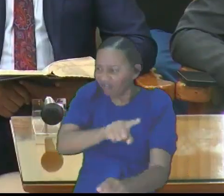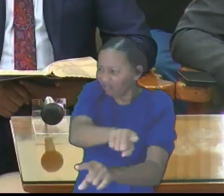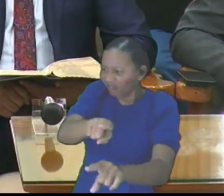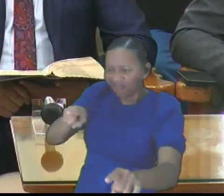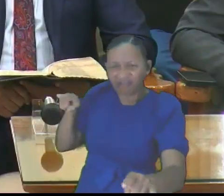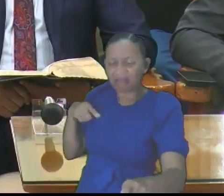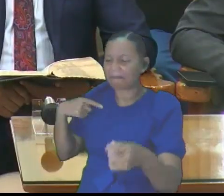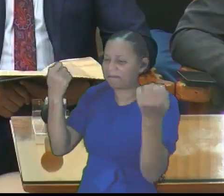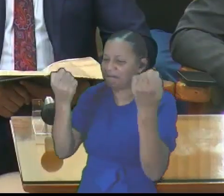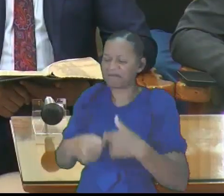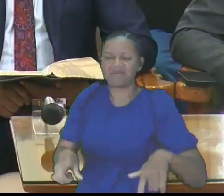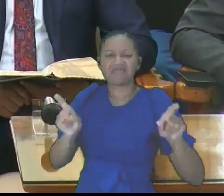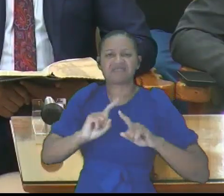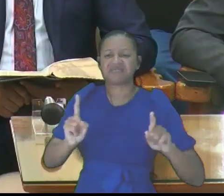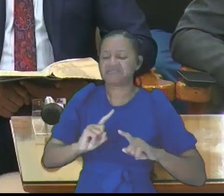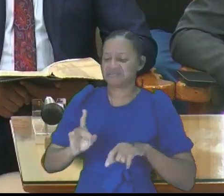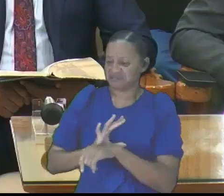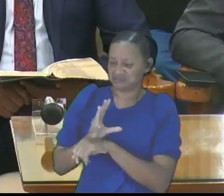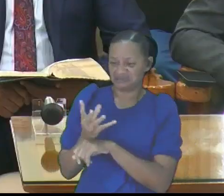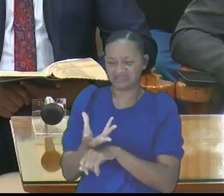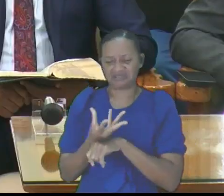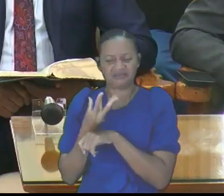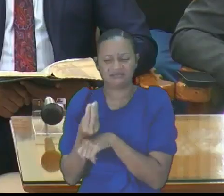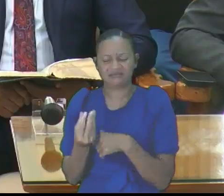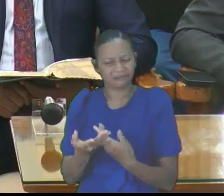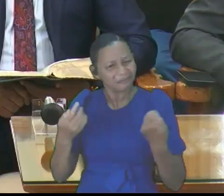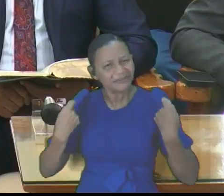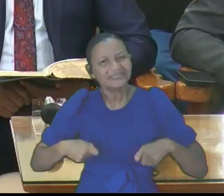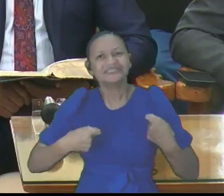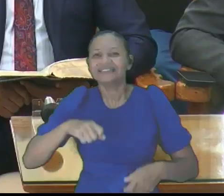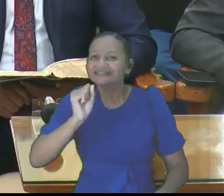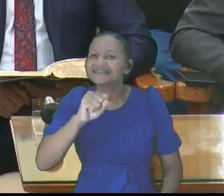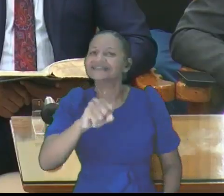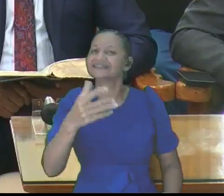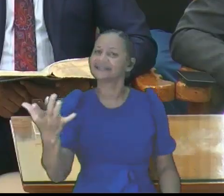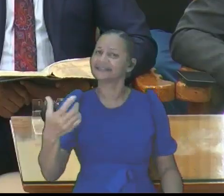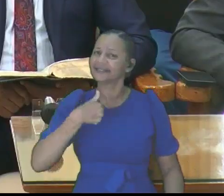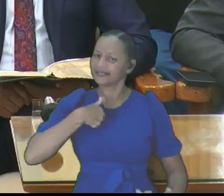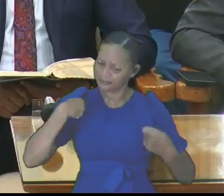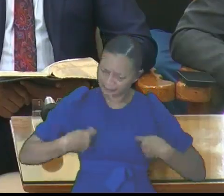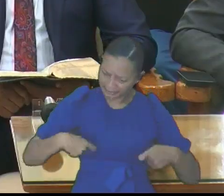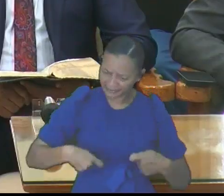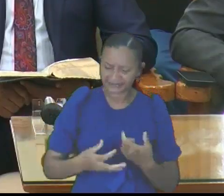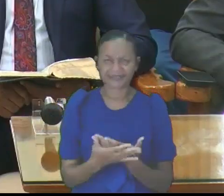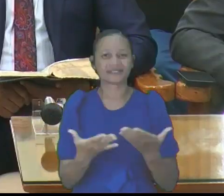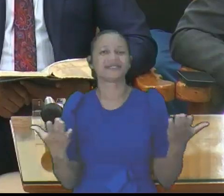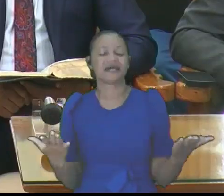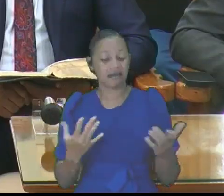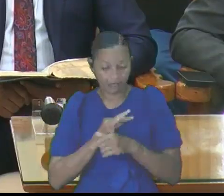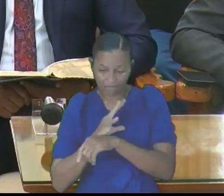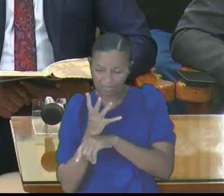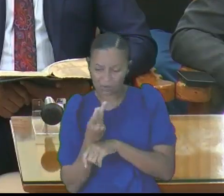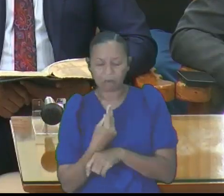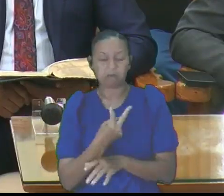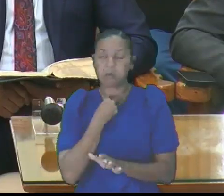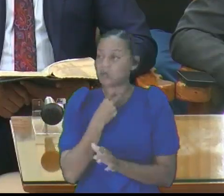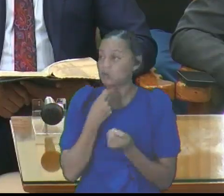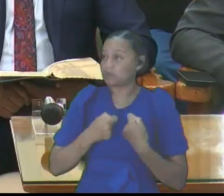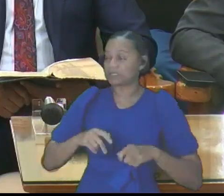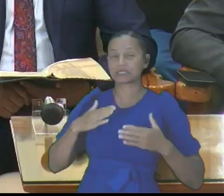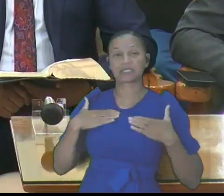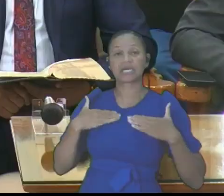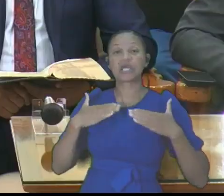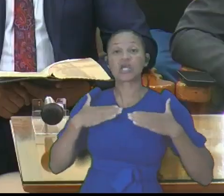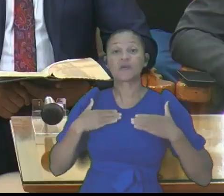dizem que não precisam de igreja. Precisa, irmão. Eu preciso. A igreja pode não precisar de mim, mas